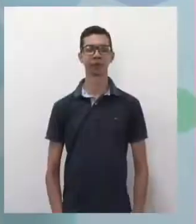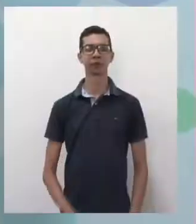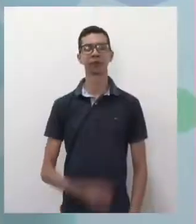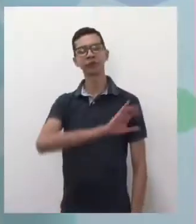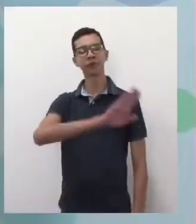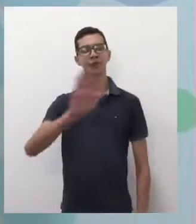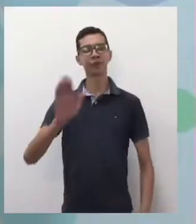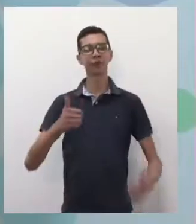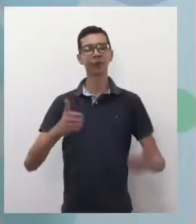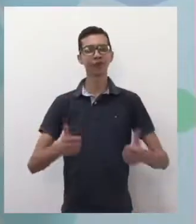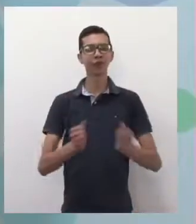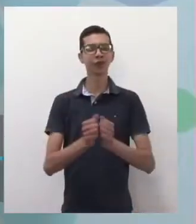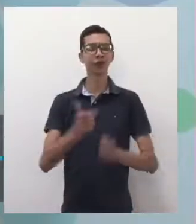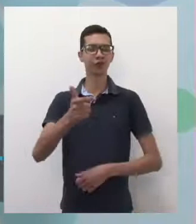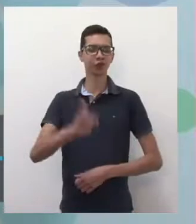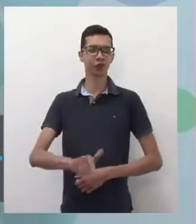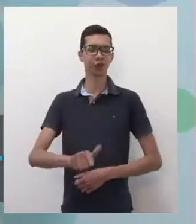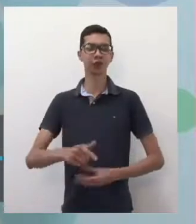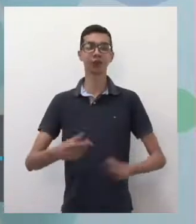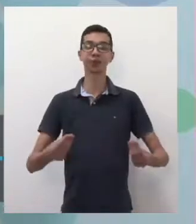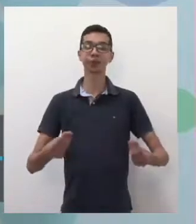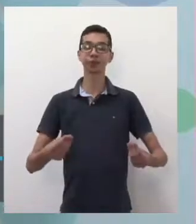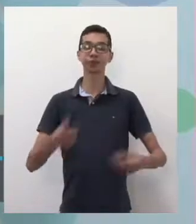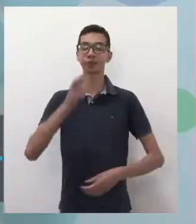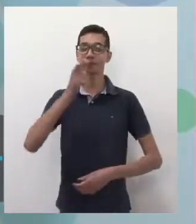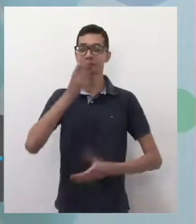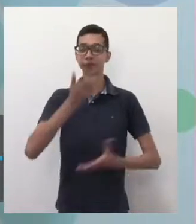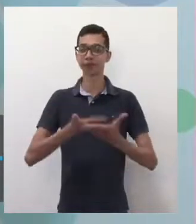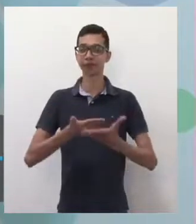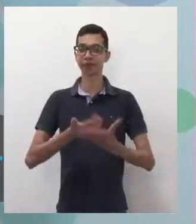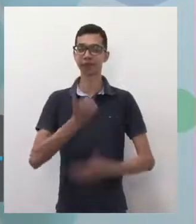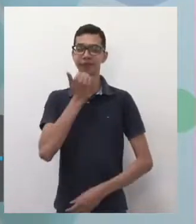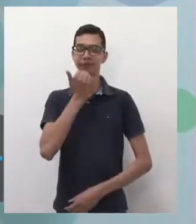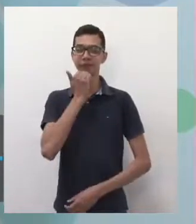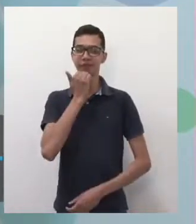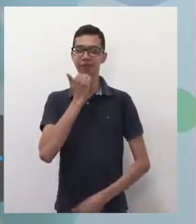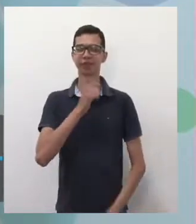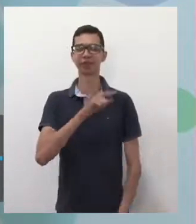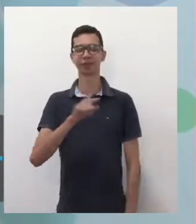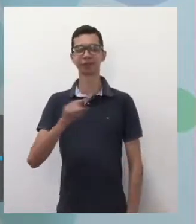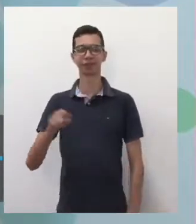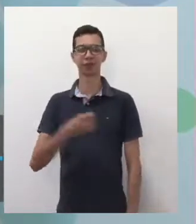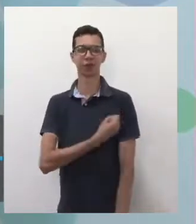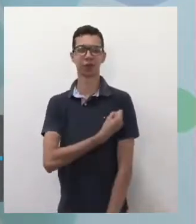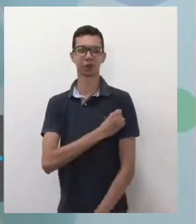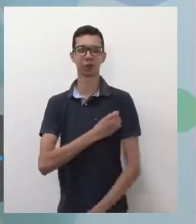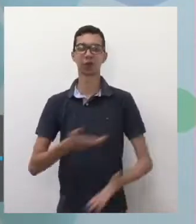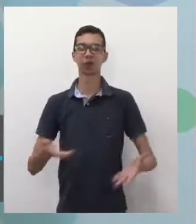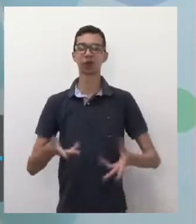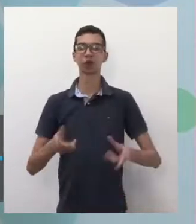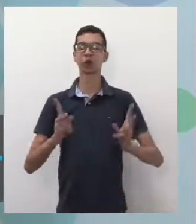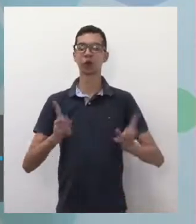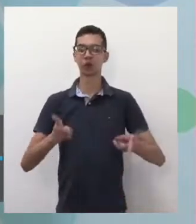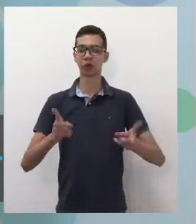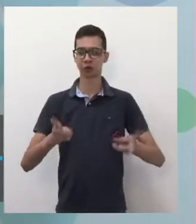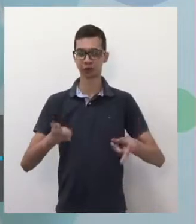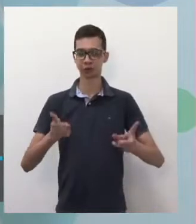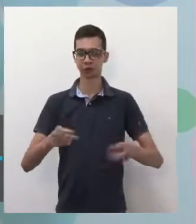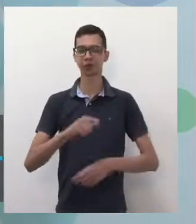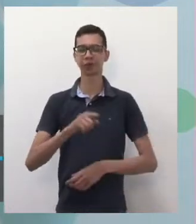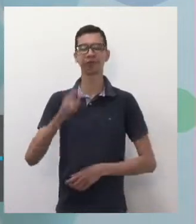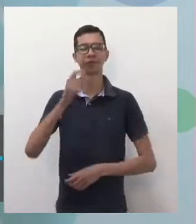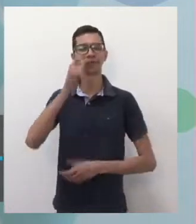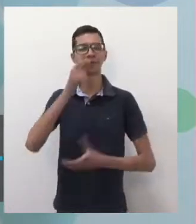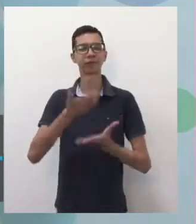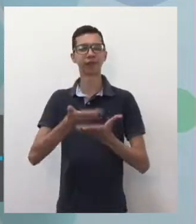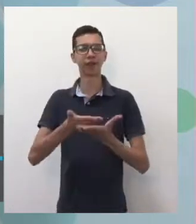Olá, estamos juntos mais uma vez para mais uma aula de ciências aí com o 8º ano. Hoje a gente vai dar continuidade a uma aula que